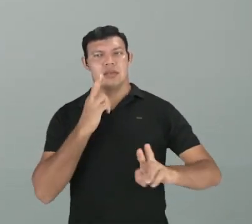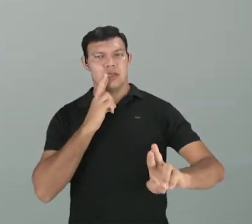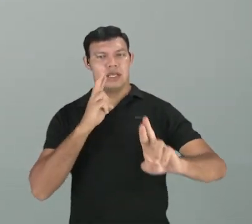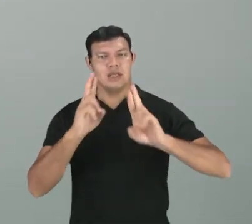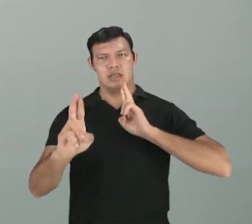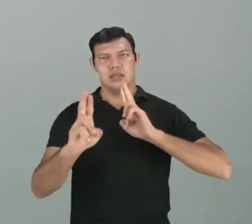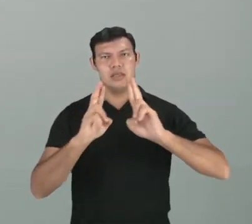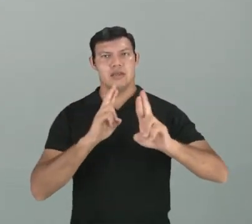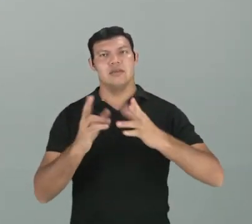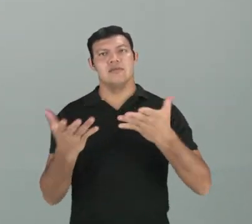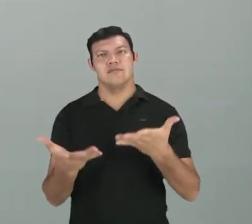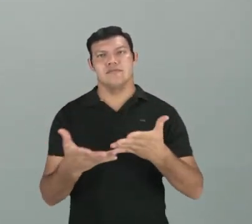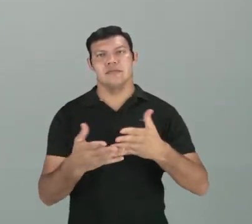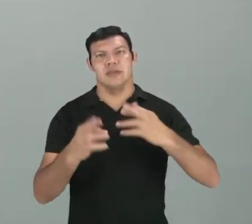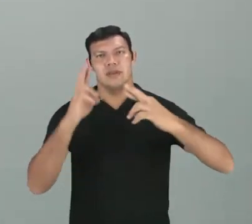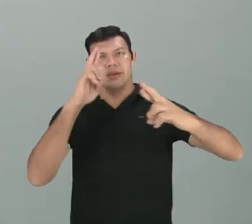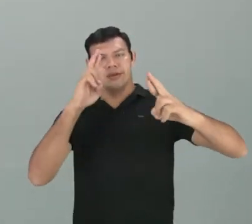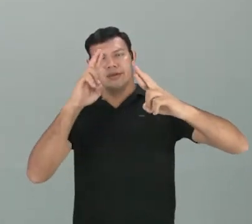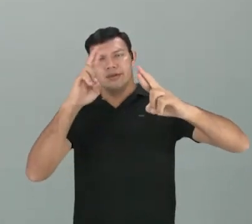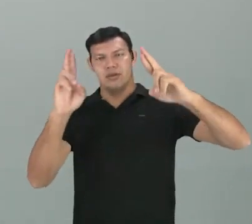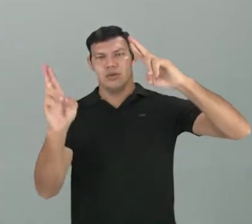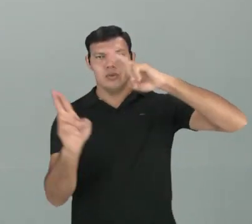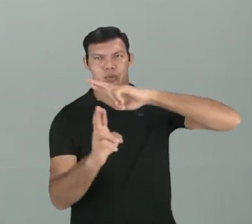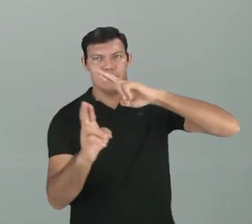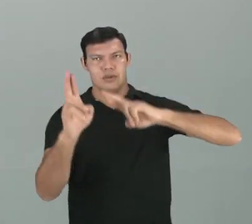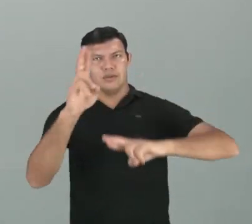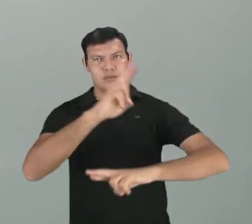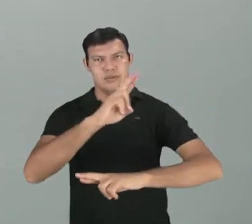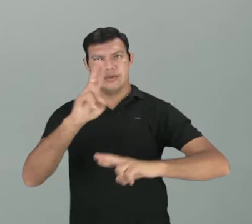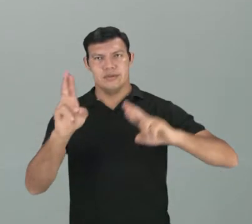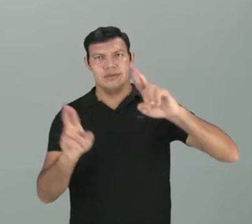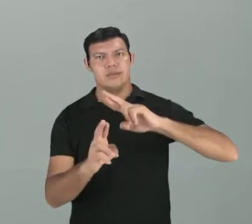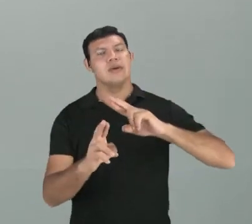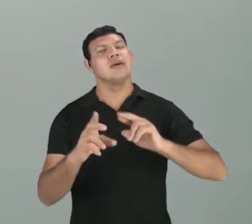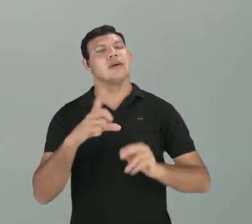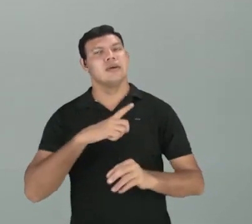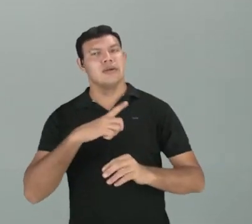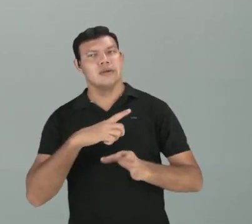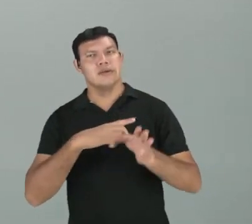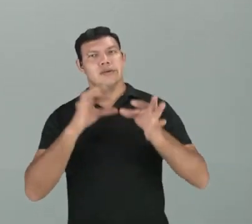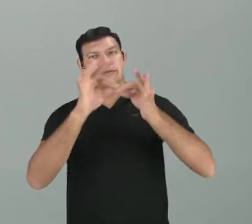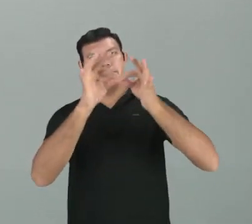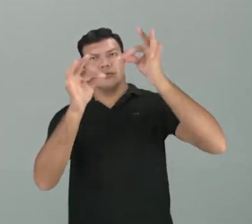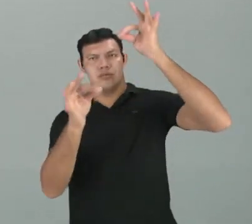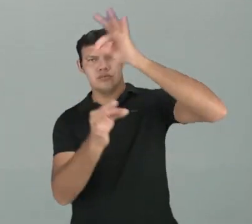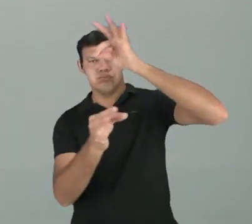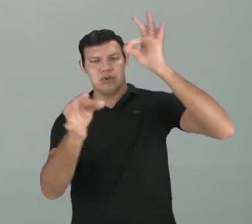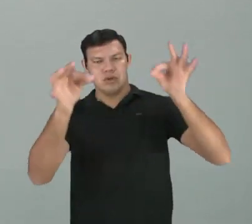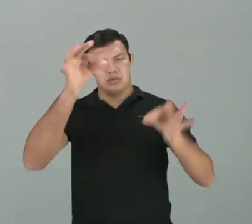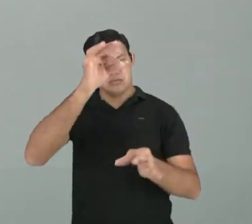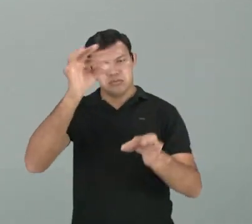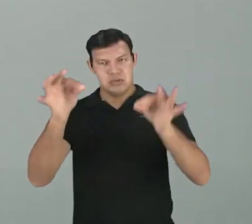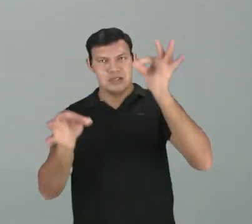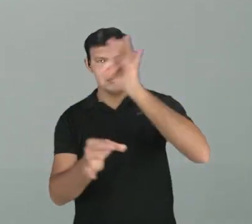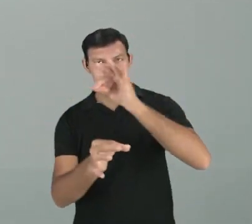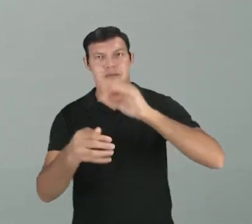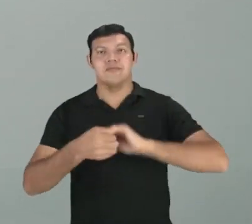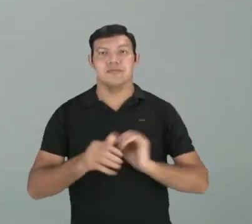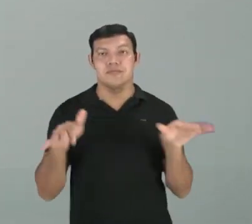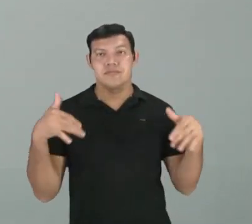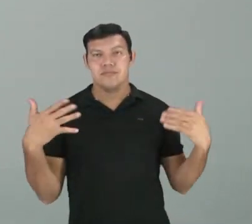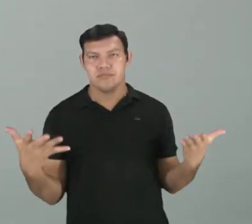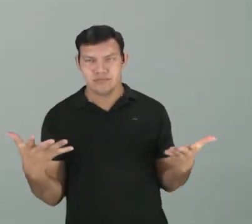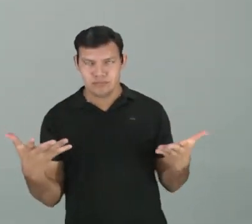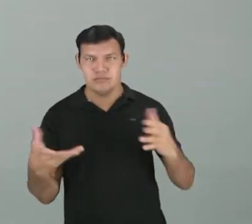rimas entre as estrofes, então tinha que seguir aquela métrica que eles determinaram. Tá? Então,